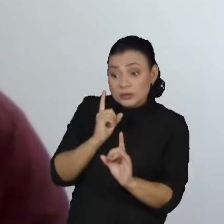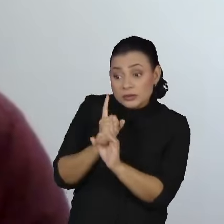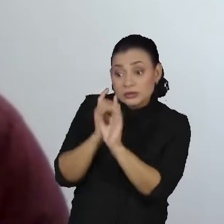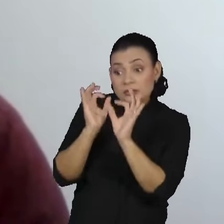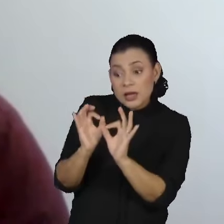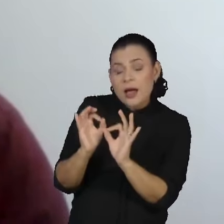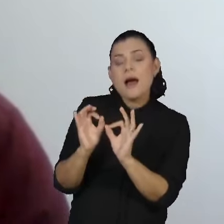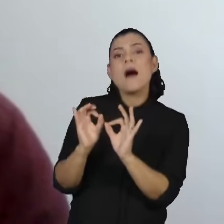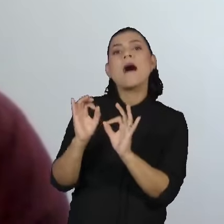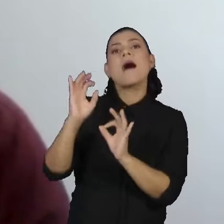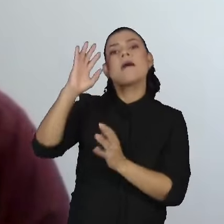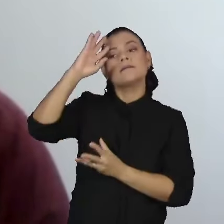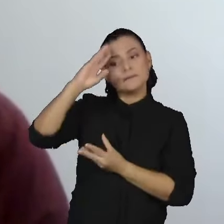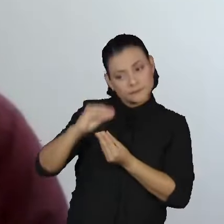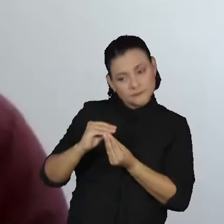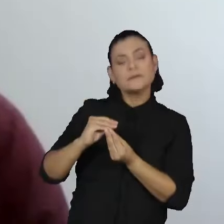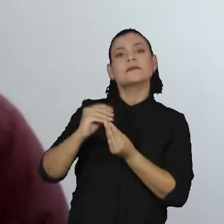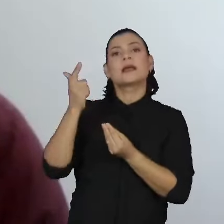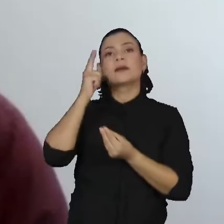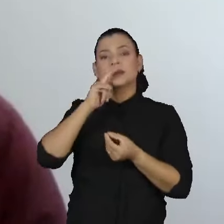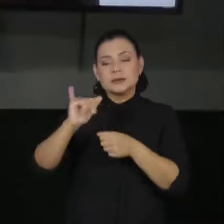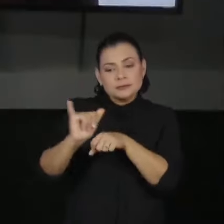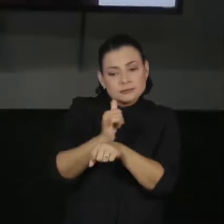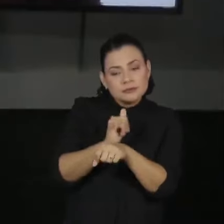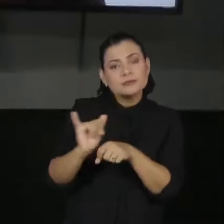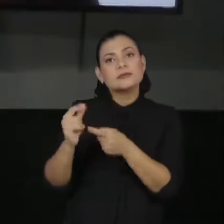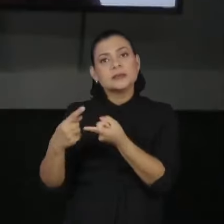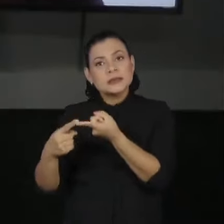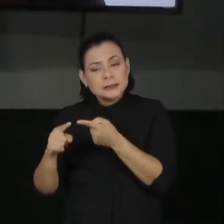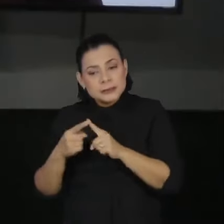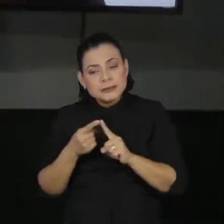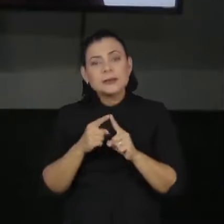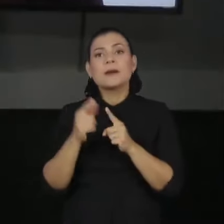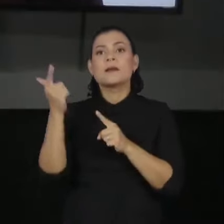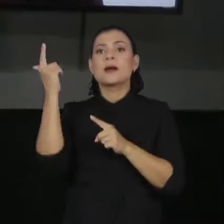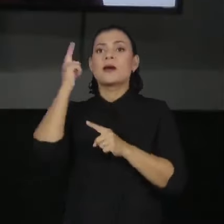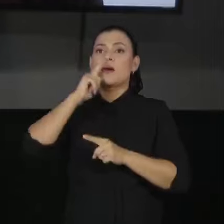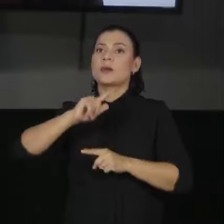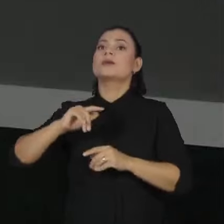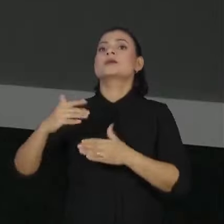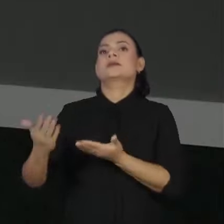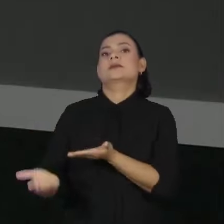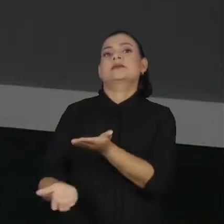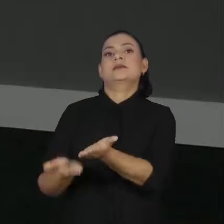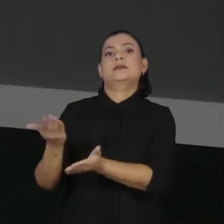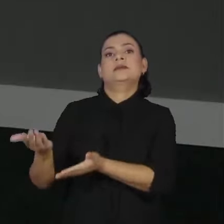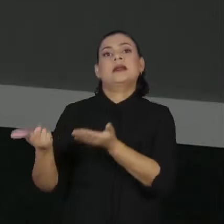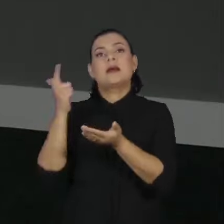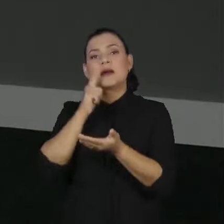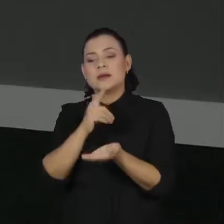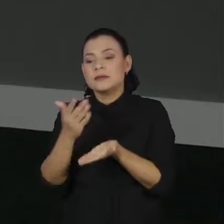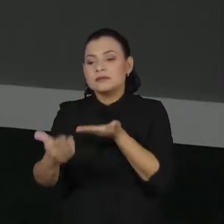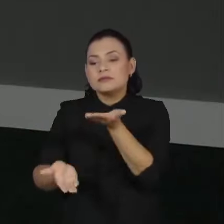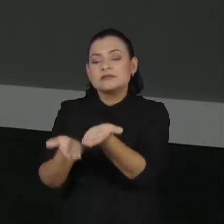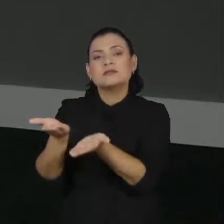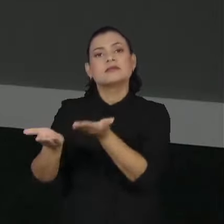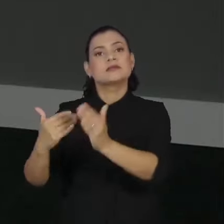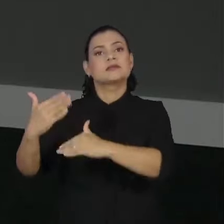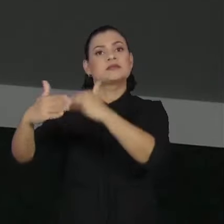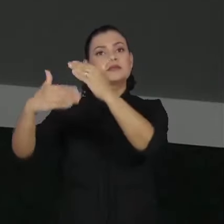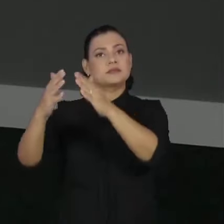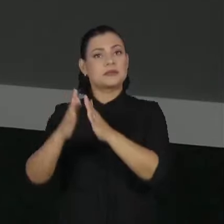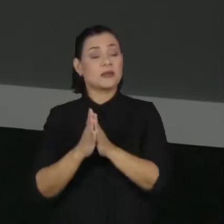pensar juntos nas estratégias e nas intervenções terapêuticas como um todo. E aí, a partir de